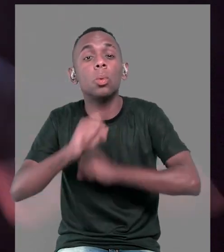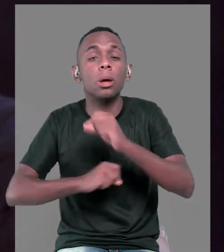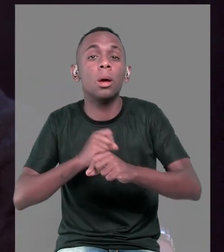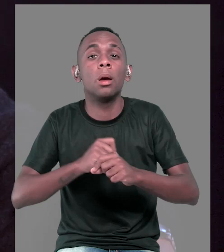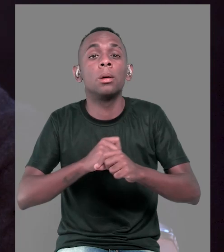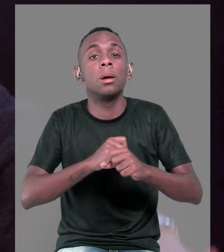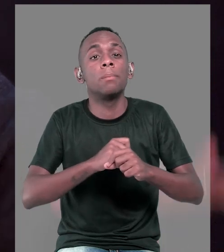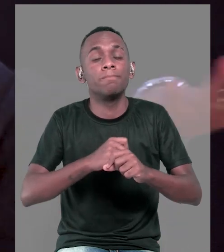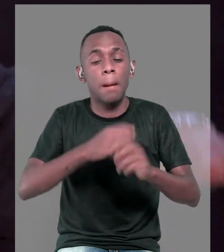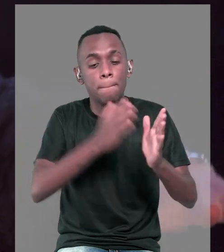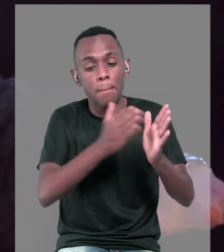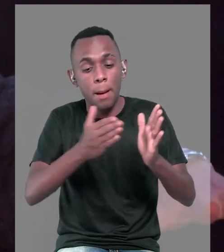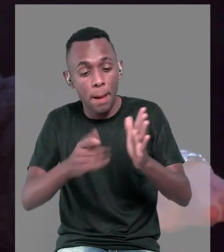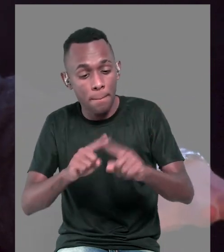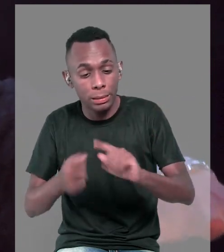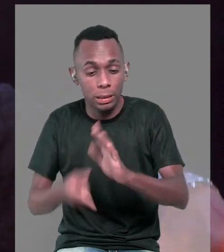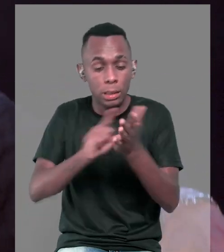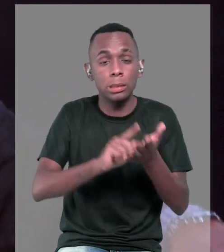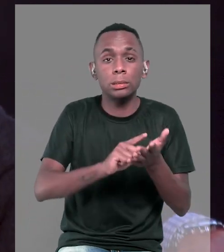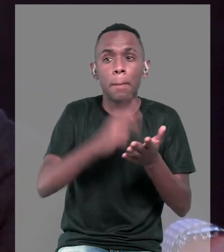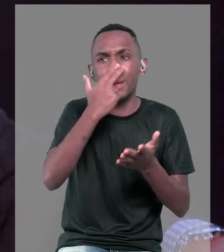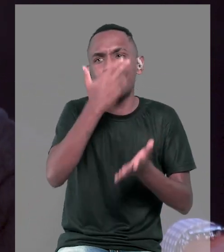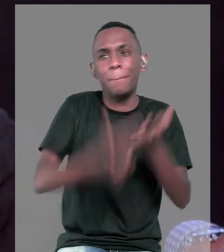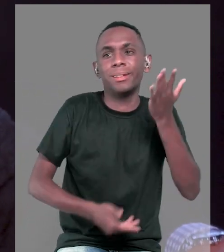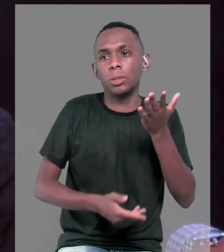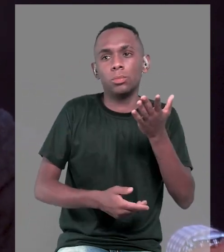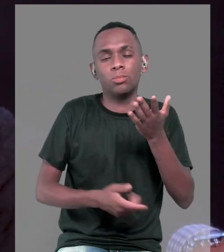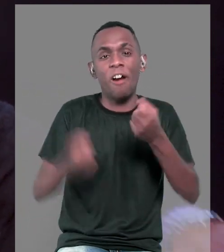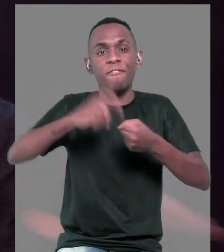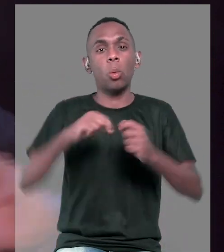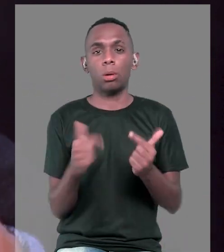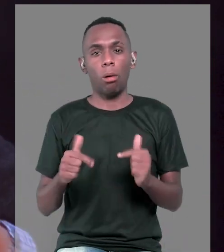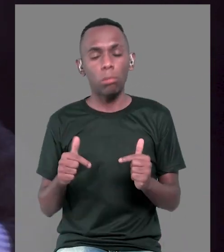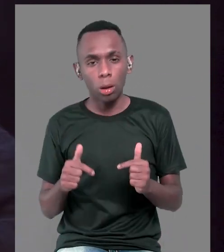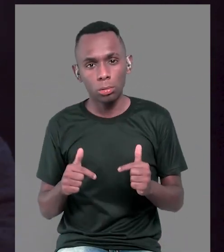ordem anterior está perdida para sempre. Não há retorno possível.